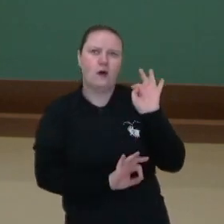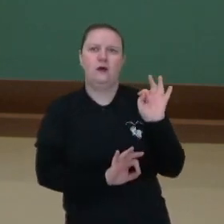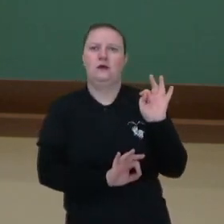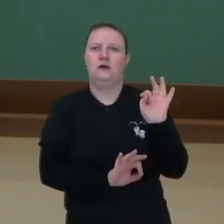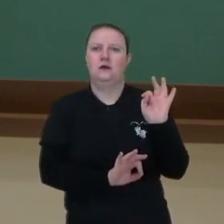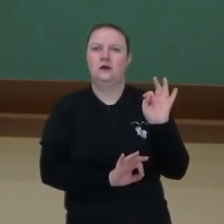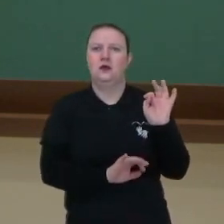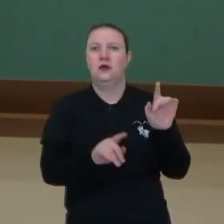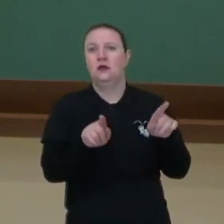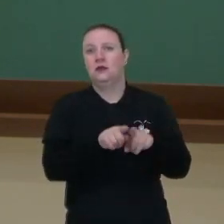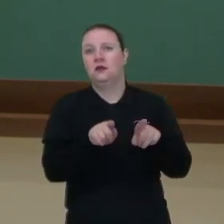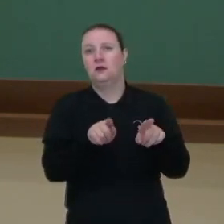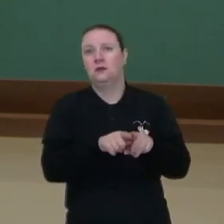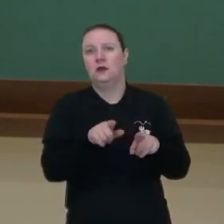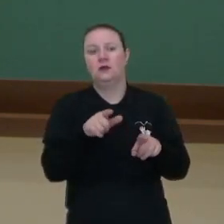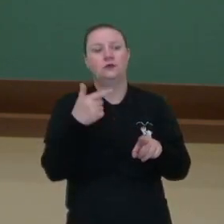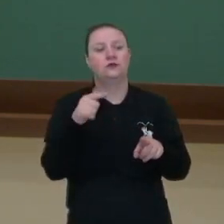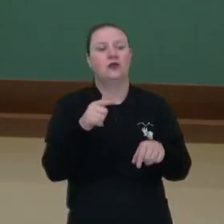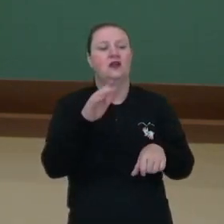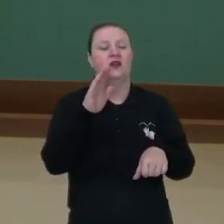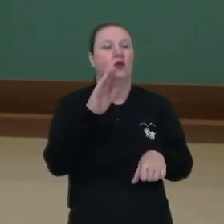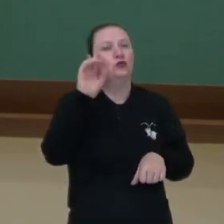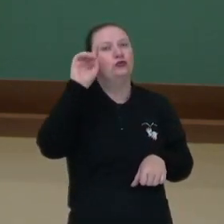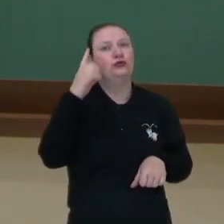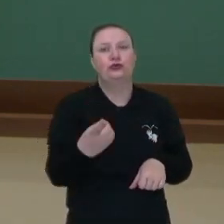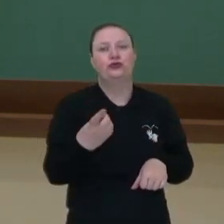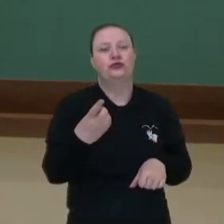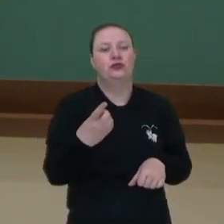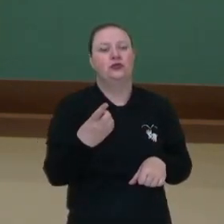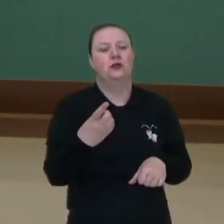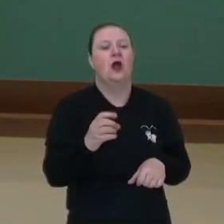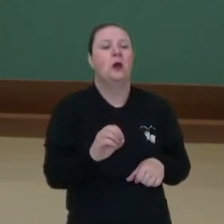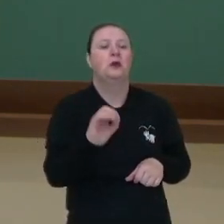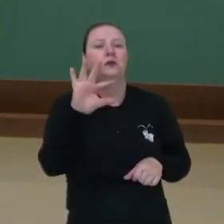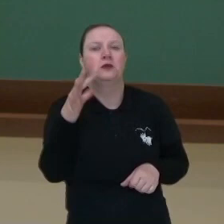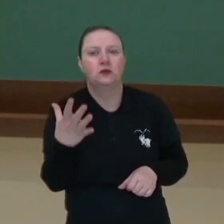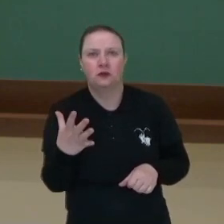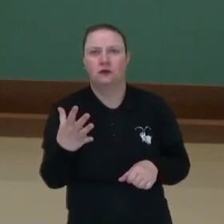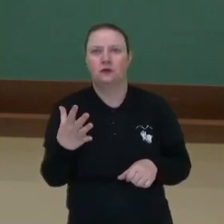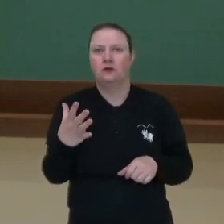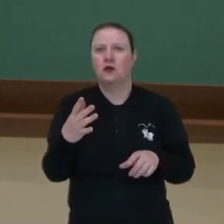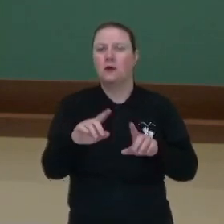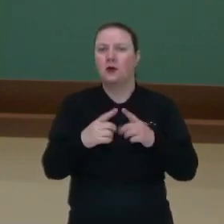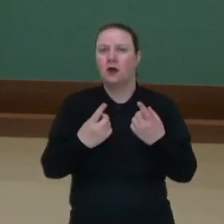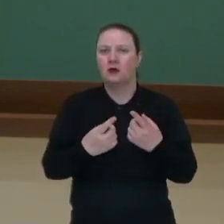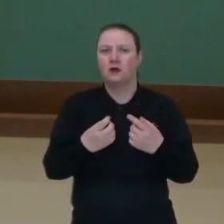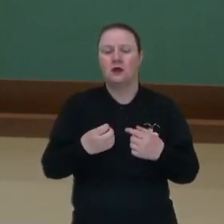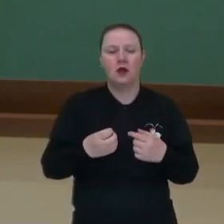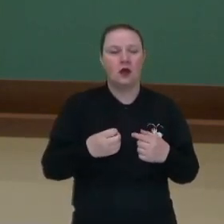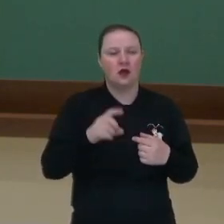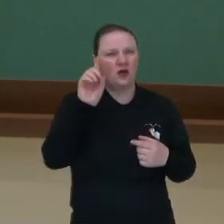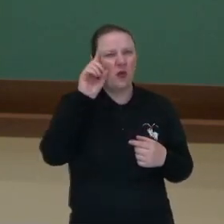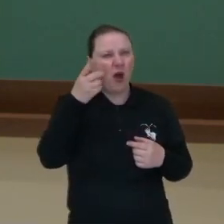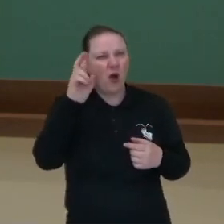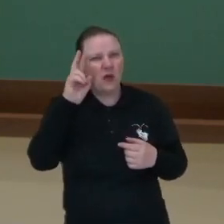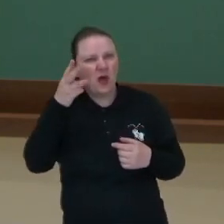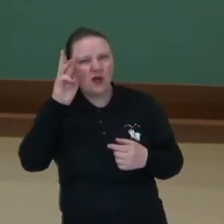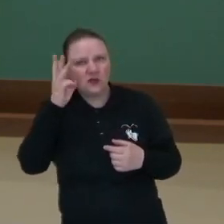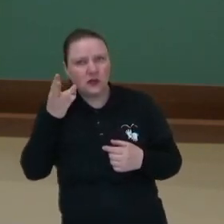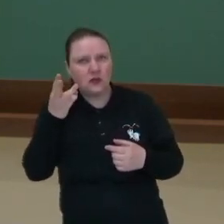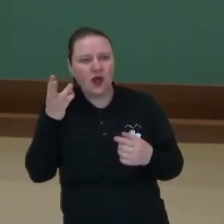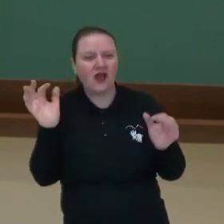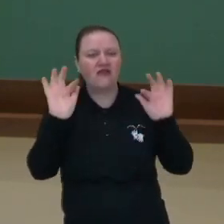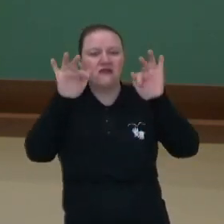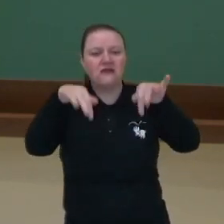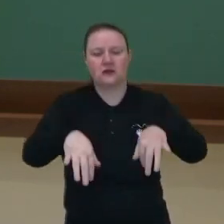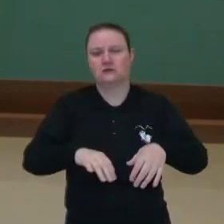validade, né? Então, a notícia ela vem lá com uma data de elaboração, ela acaba meio que tendo poucos dias de validade, porque